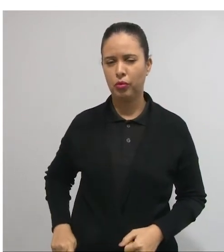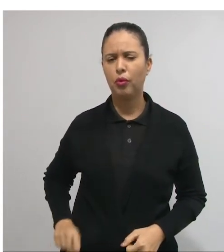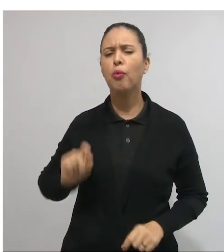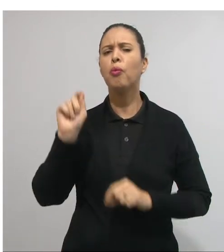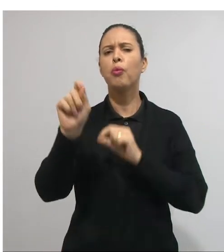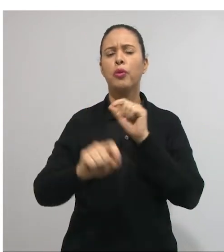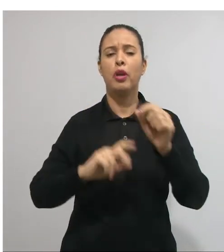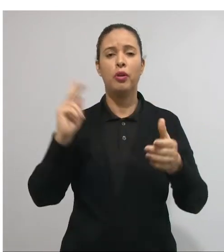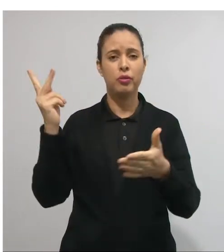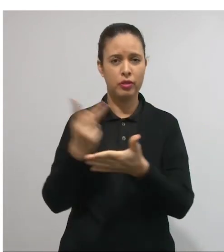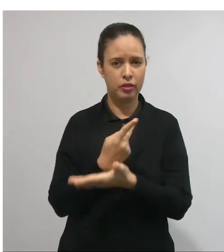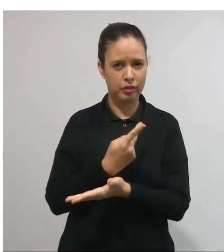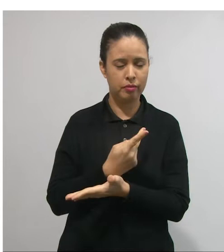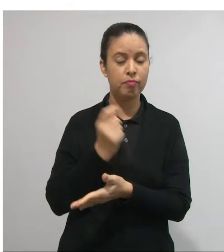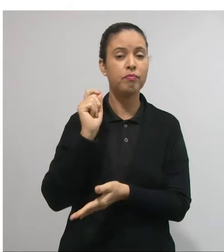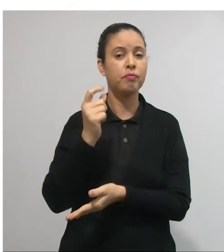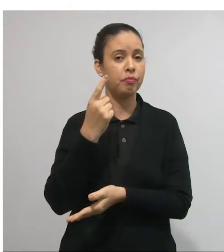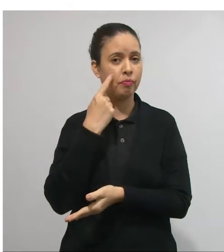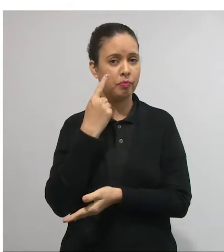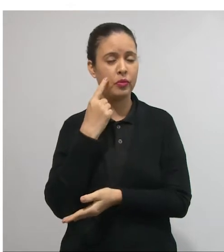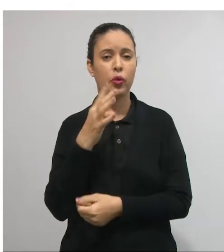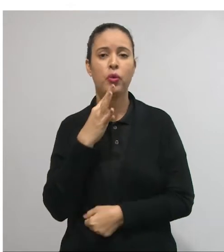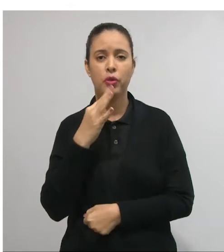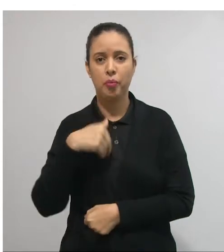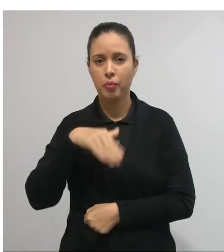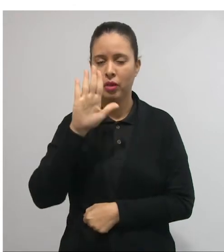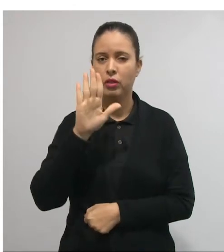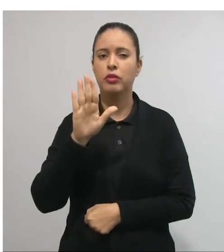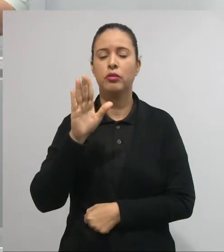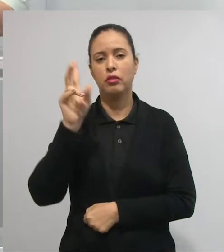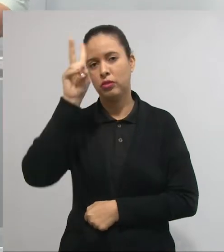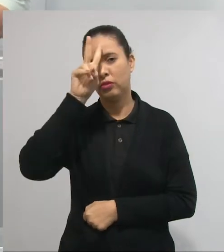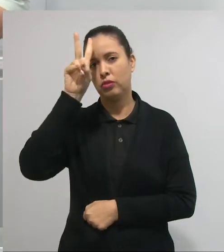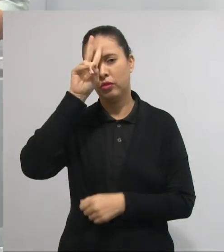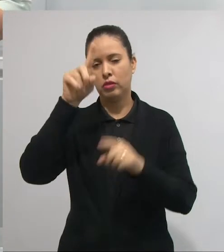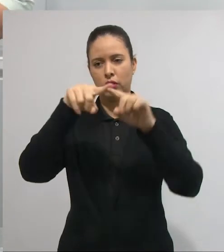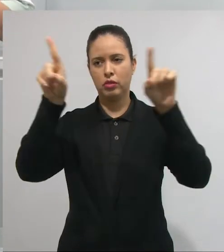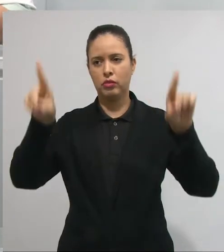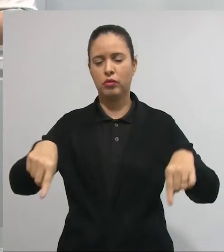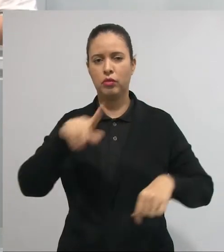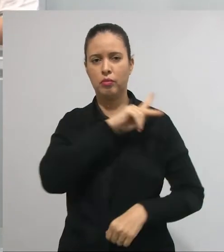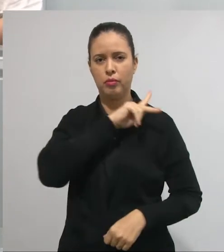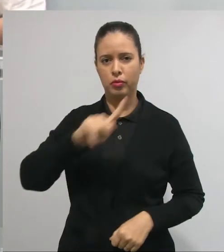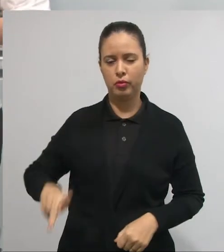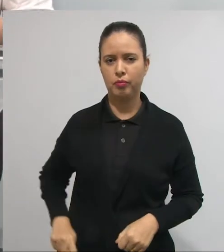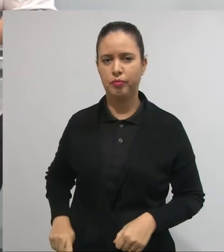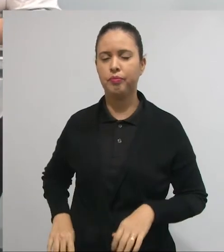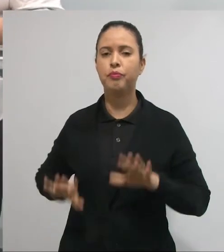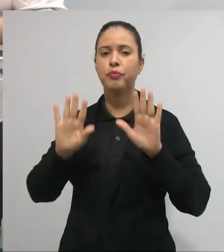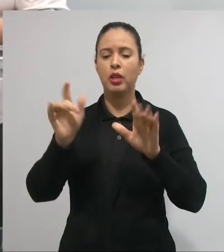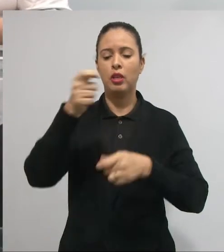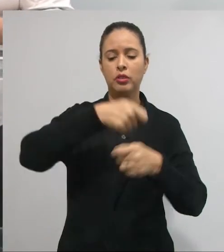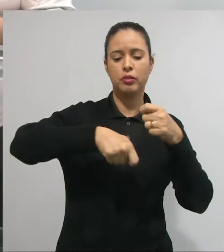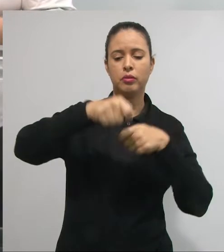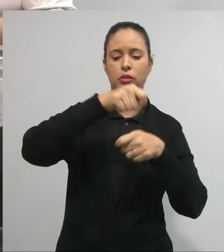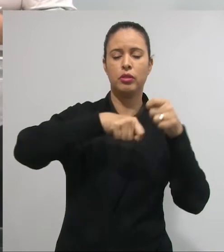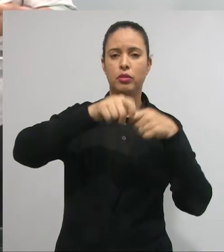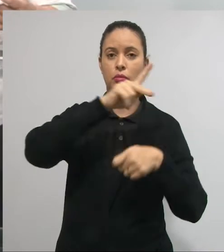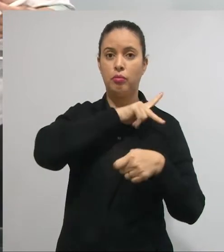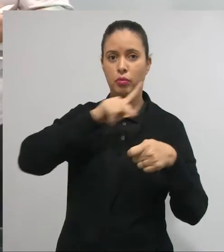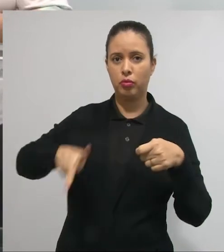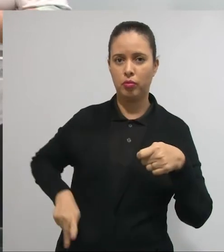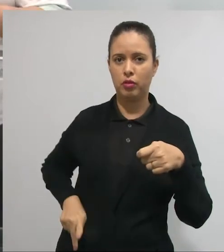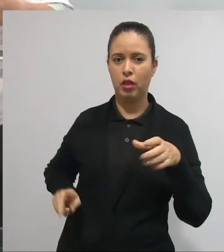pouquinho da história do servidor público. A administração pública, ela é formada por servidores públicos.